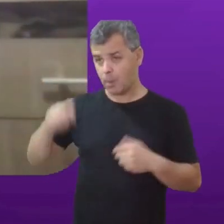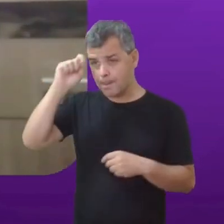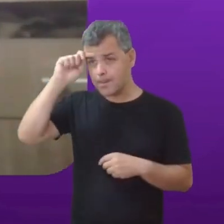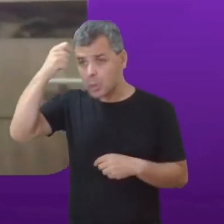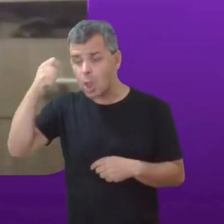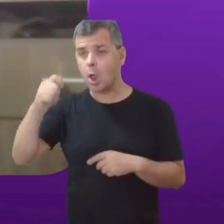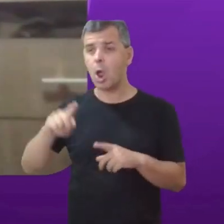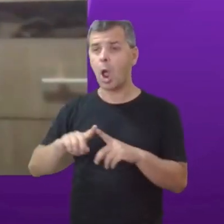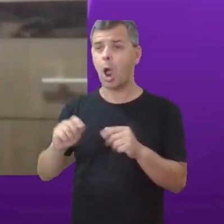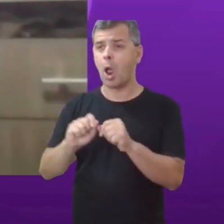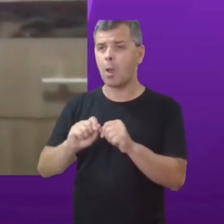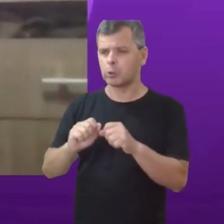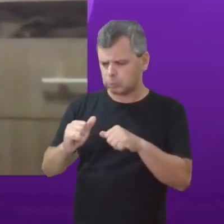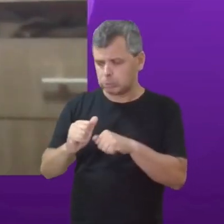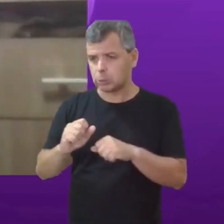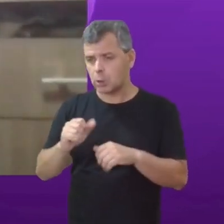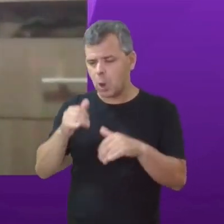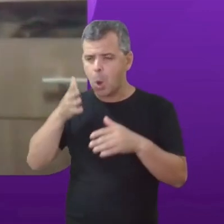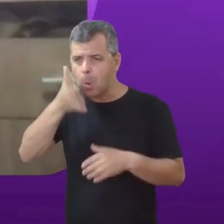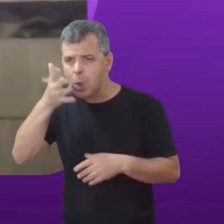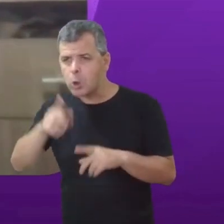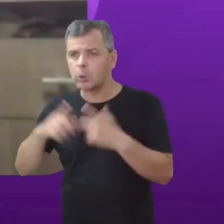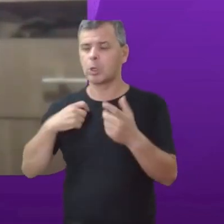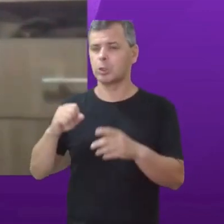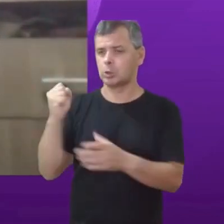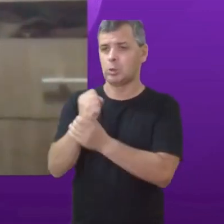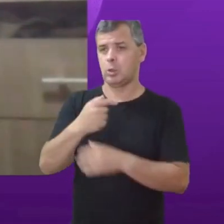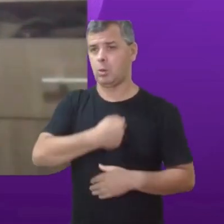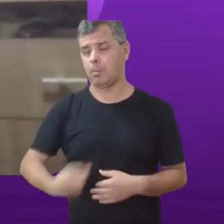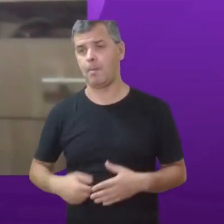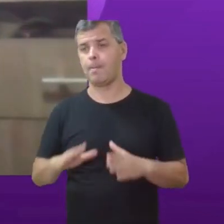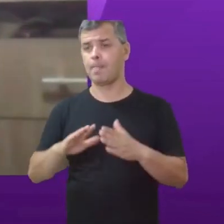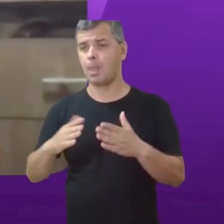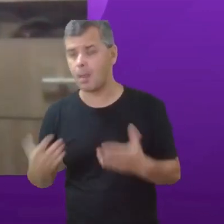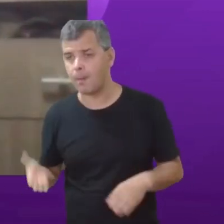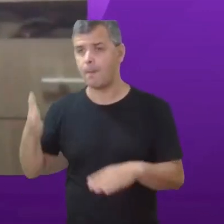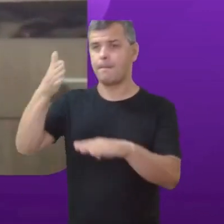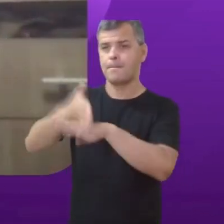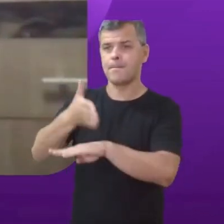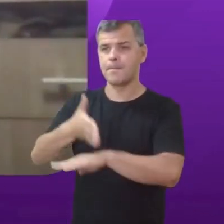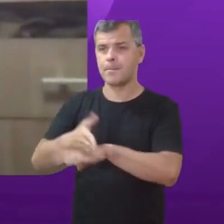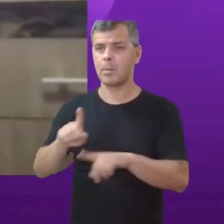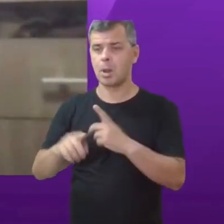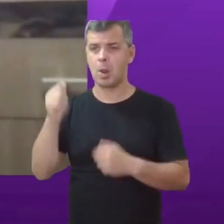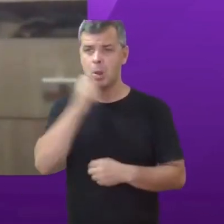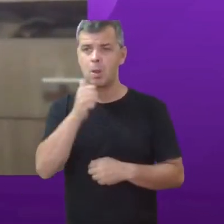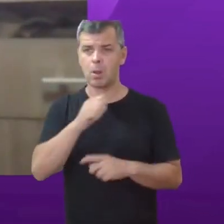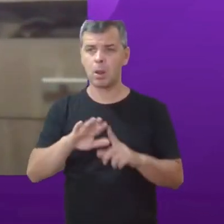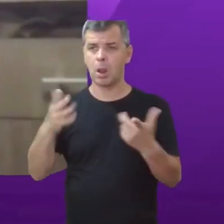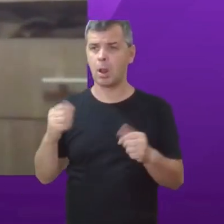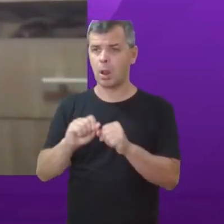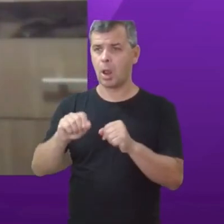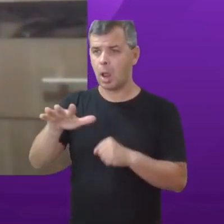está atrelado ao discurso hoje muito repressivo da segurança pública. Então, uma maior participação das mulheres nesse campo,